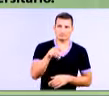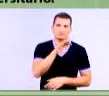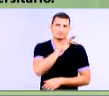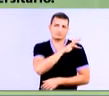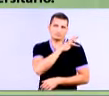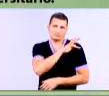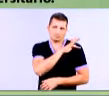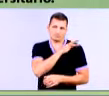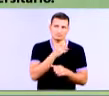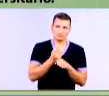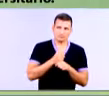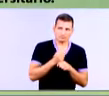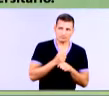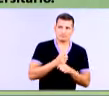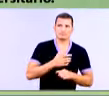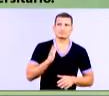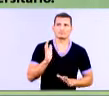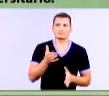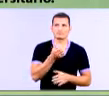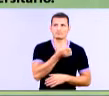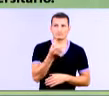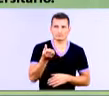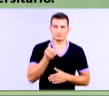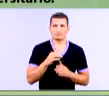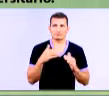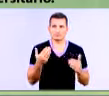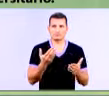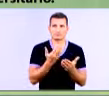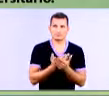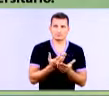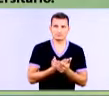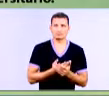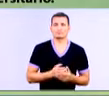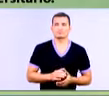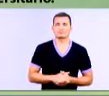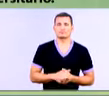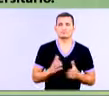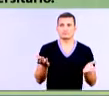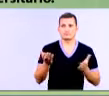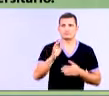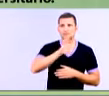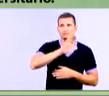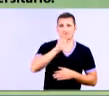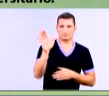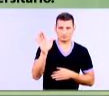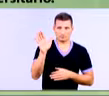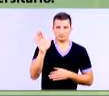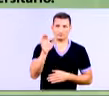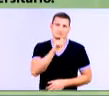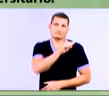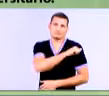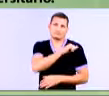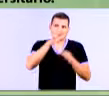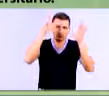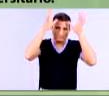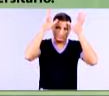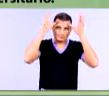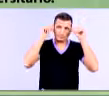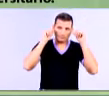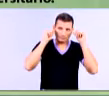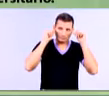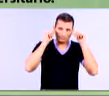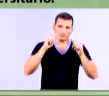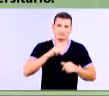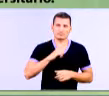eu, né? Então vamos à nossa aula. Antes da nossa aula, um alô para o pessoal aí do Acre, parece que eles estão assistindo a aula